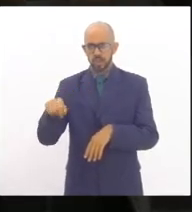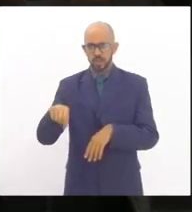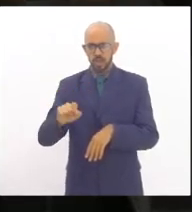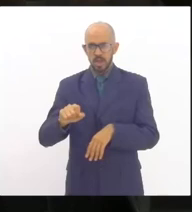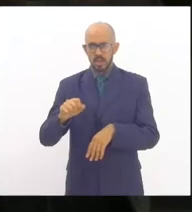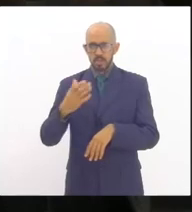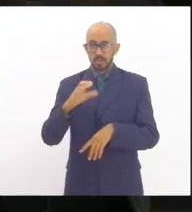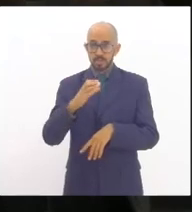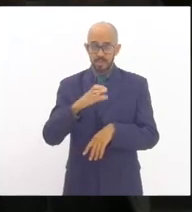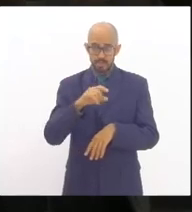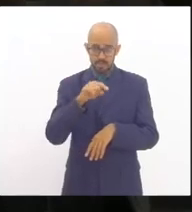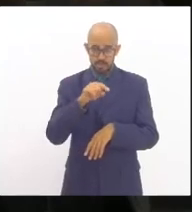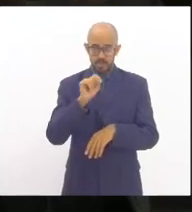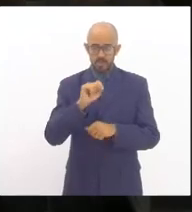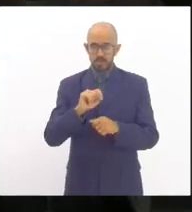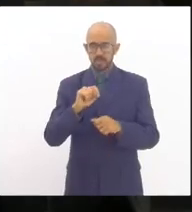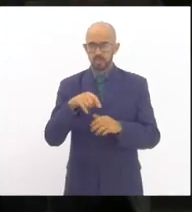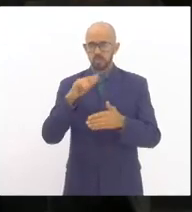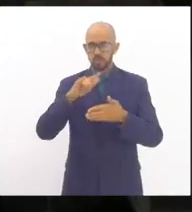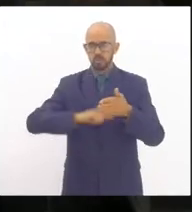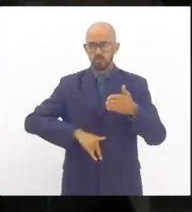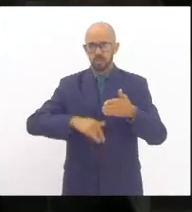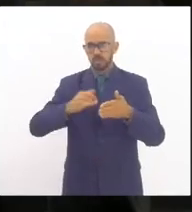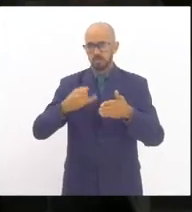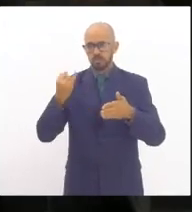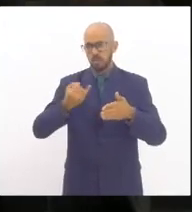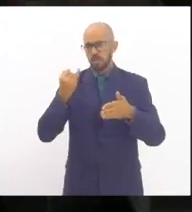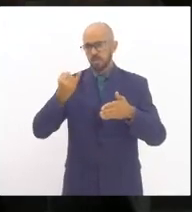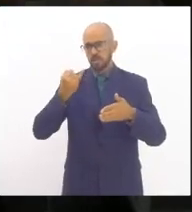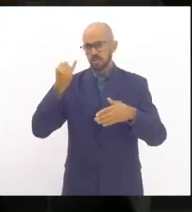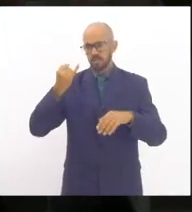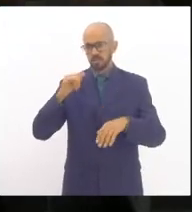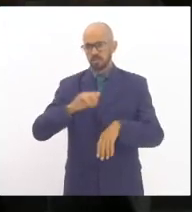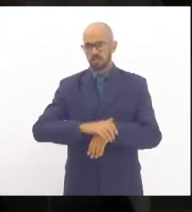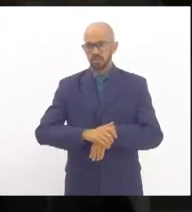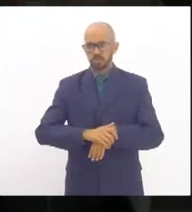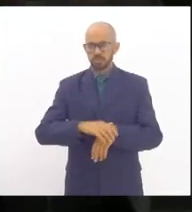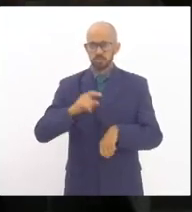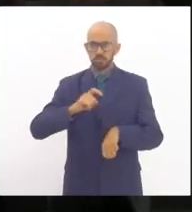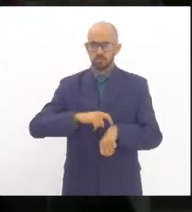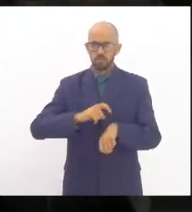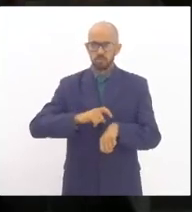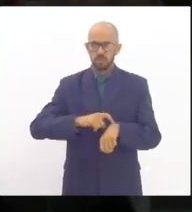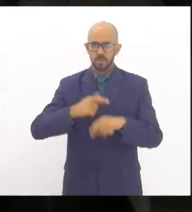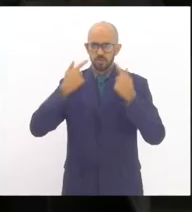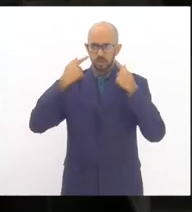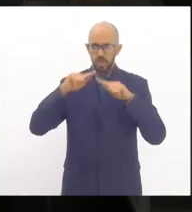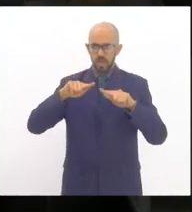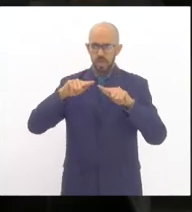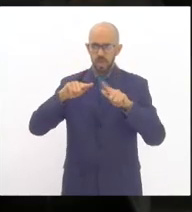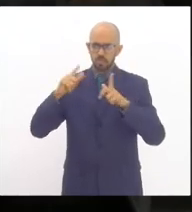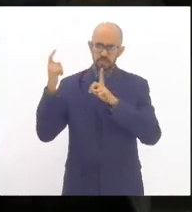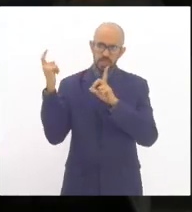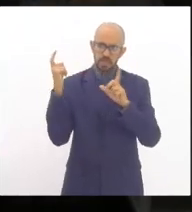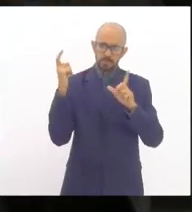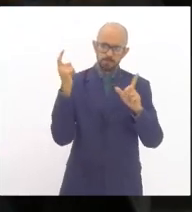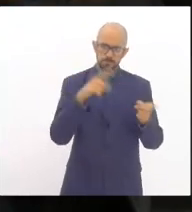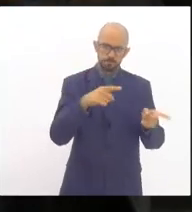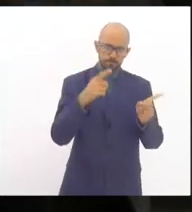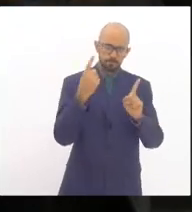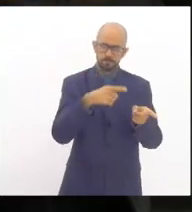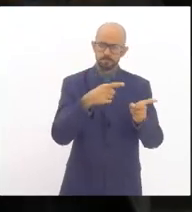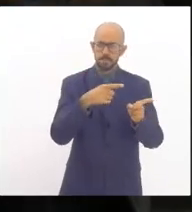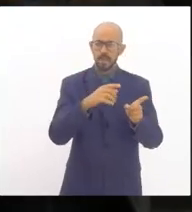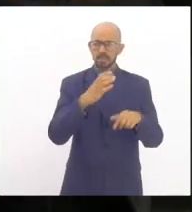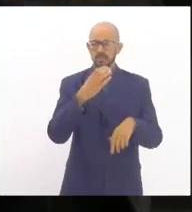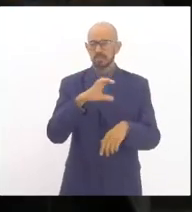ciência um documento que eu reputo como muito importante neste momento de graves ataques da ciência brasileira e